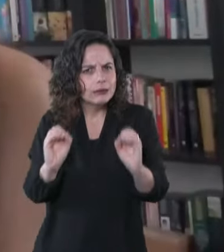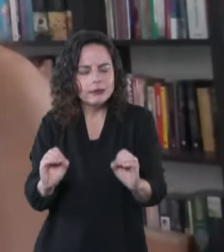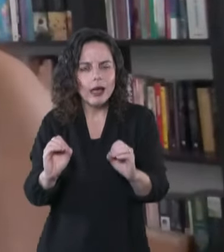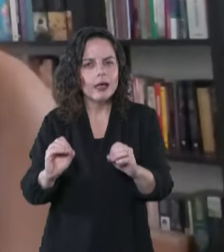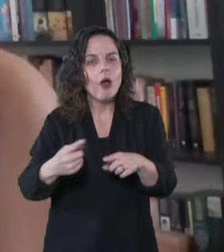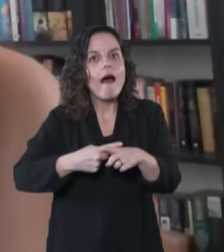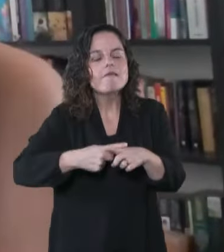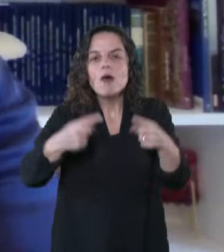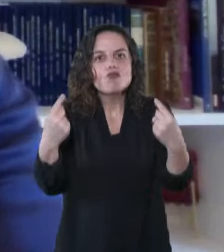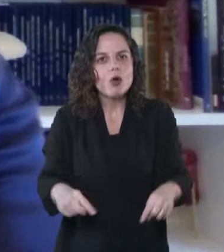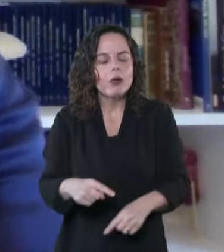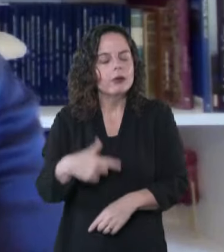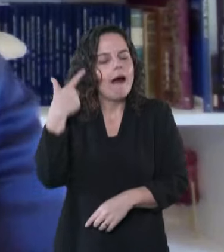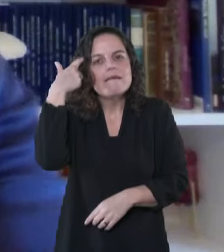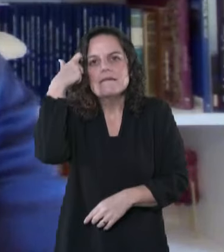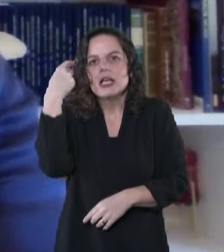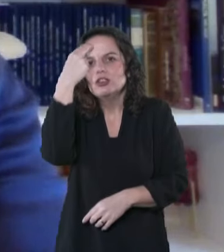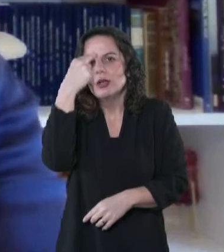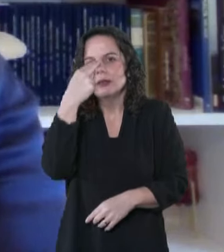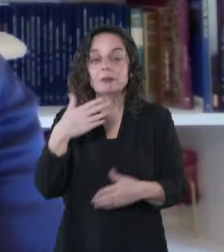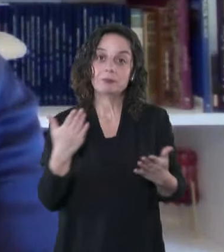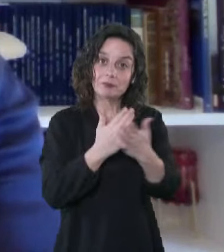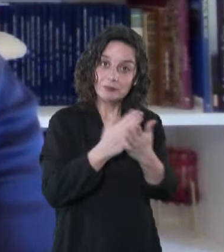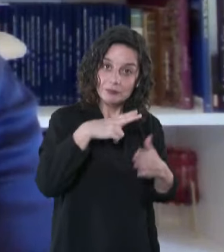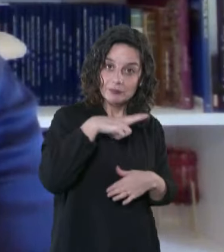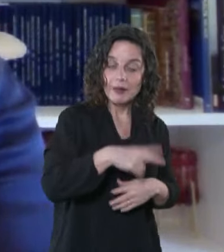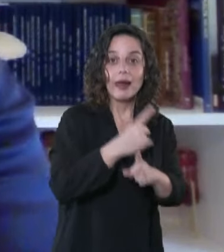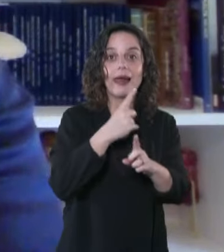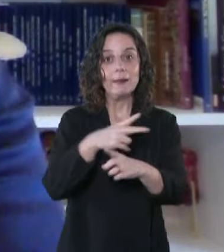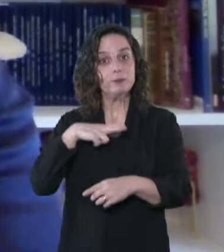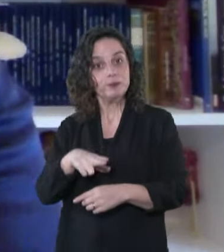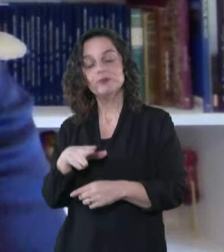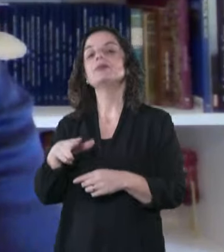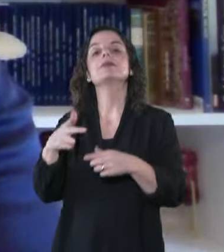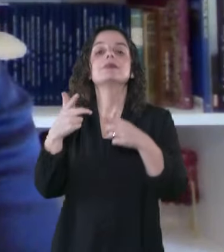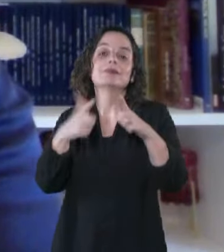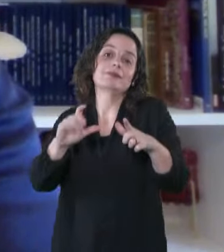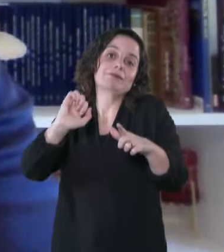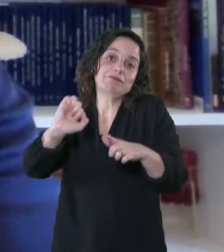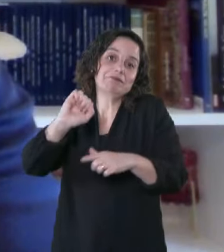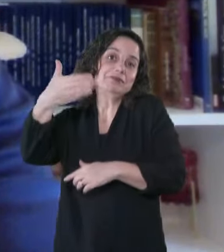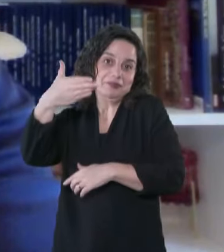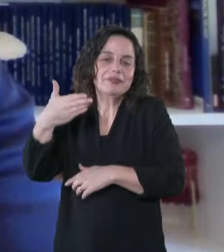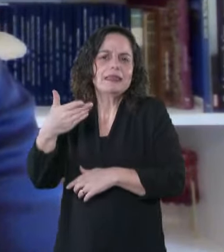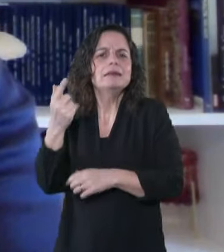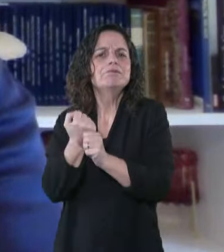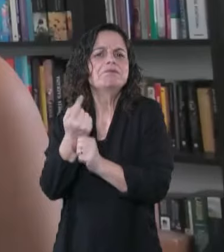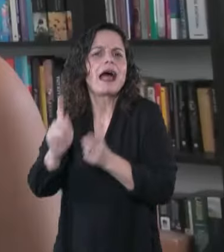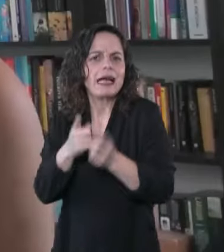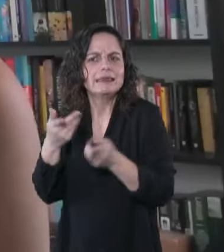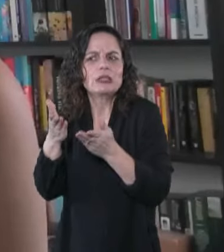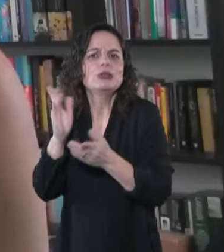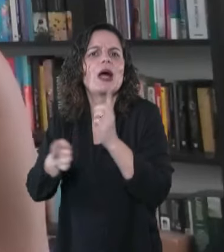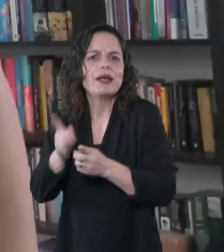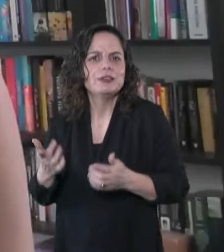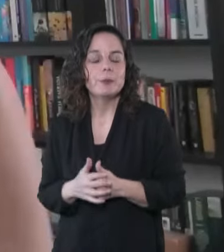interesse. Eu adoro história. Para estudar em português e manter o português como a sua primeira língua, o que é que faz?